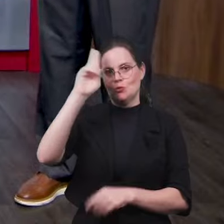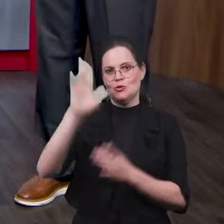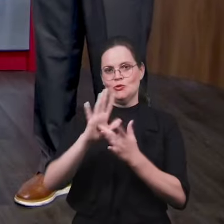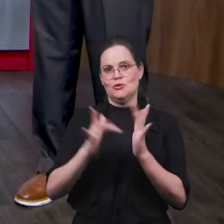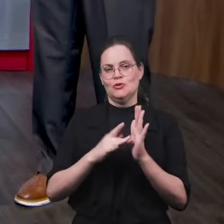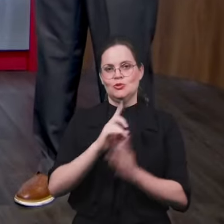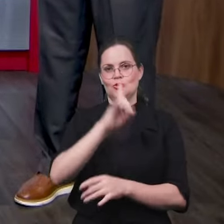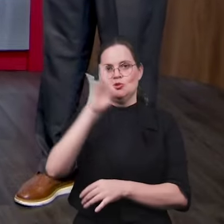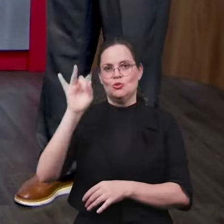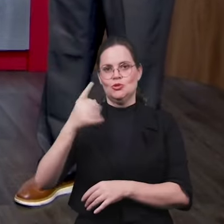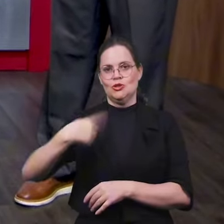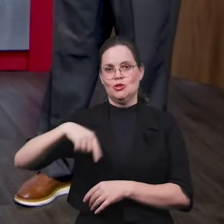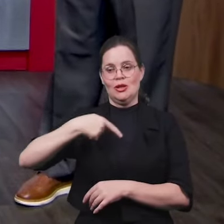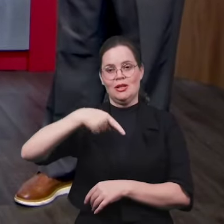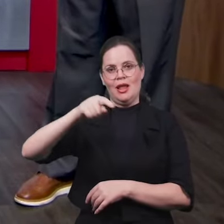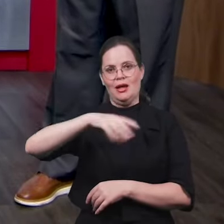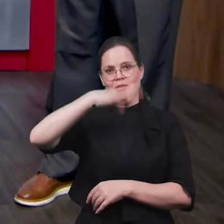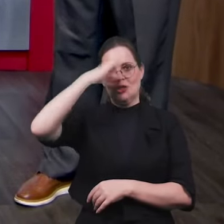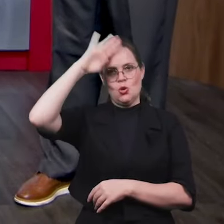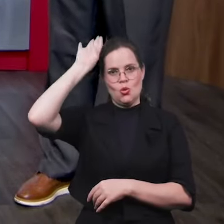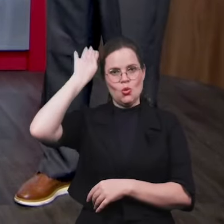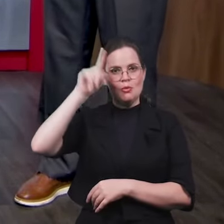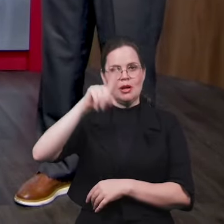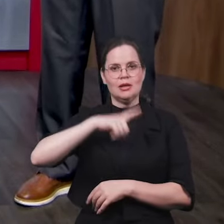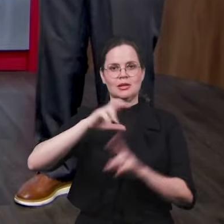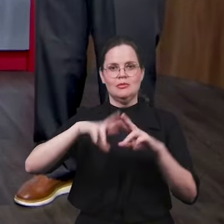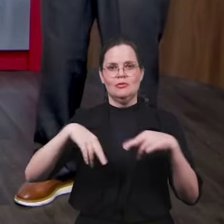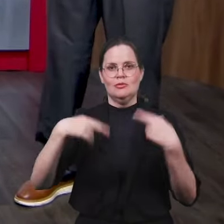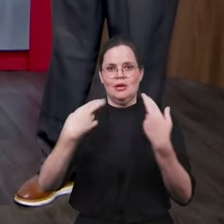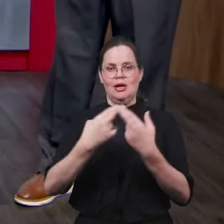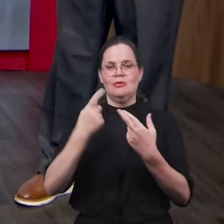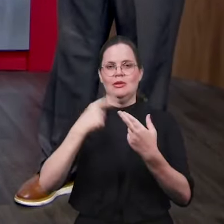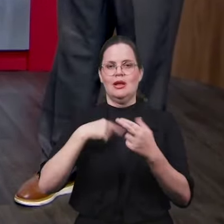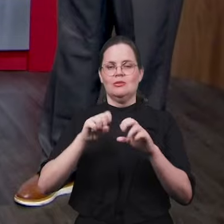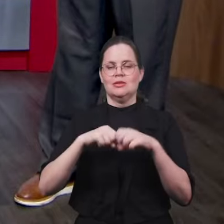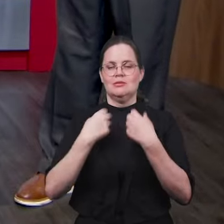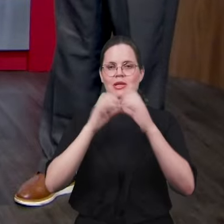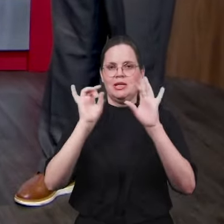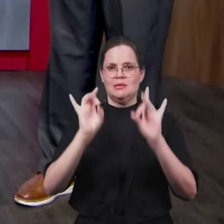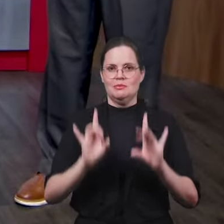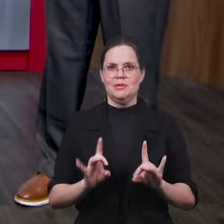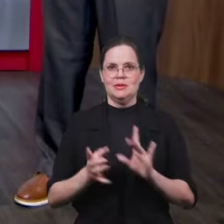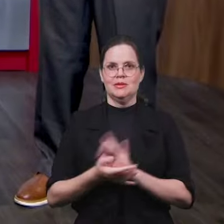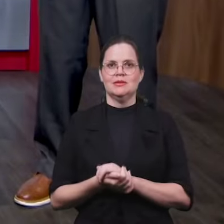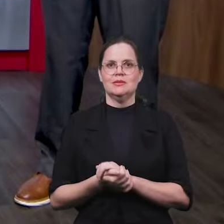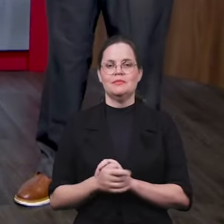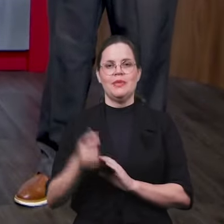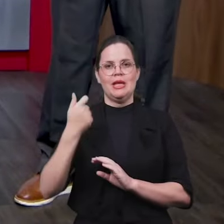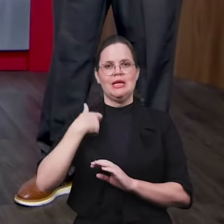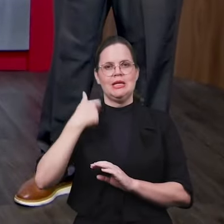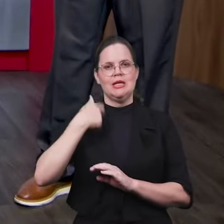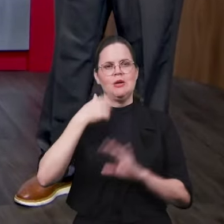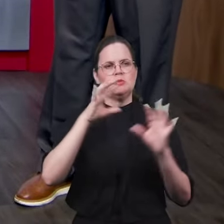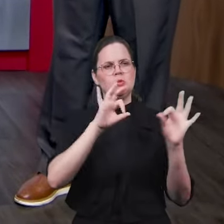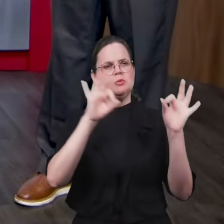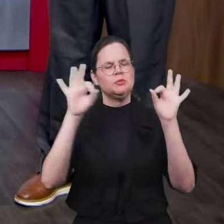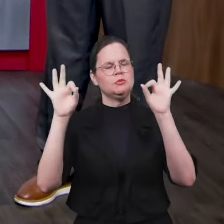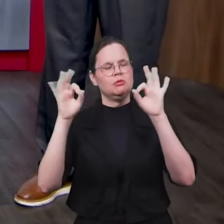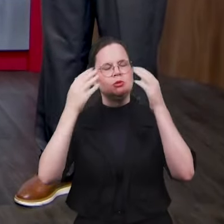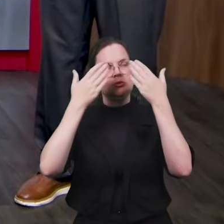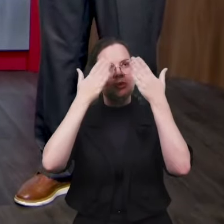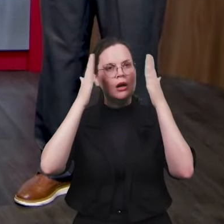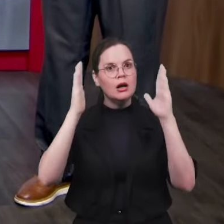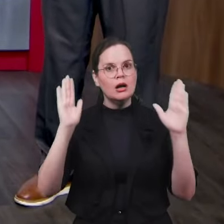pastor Daniel, quando estivemos juntos lá em Cuba, no encontro que tivemos lá, e que me abriu